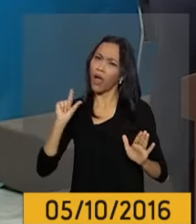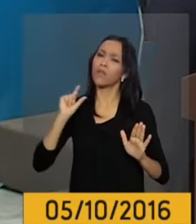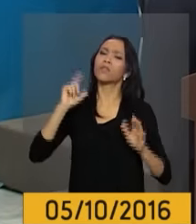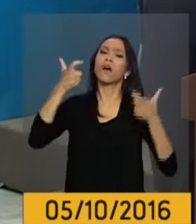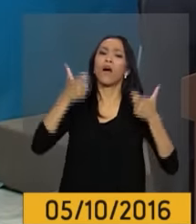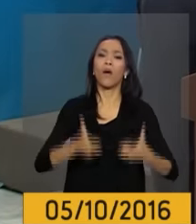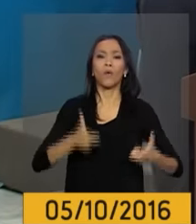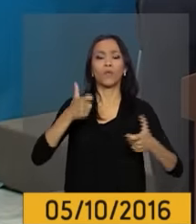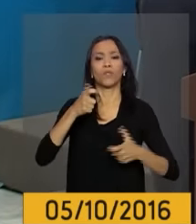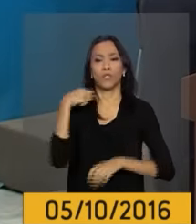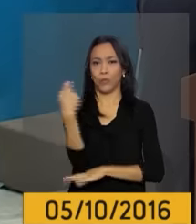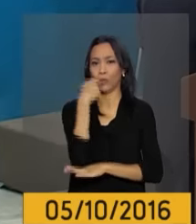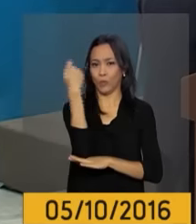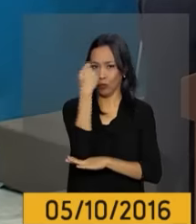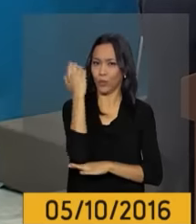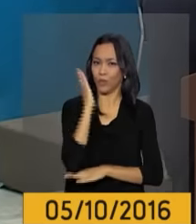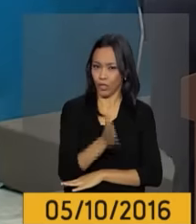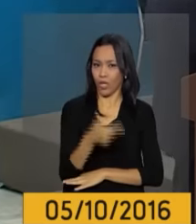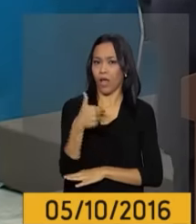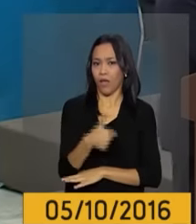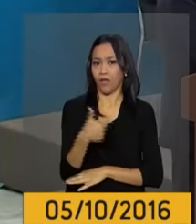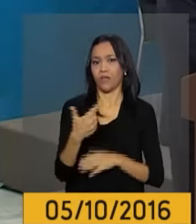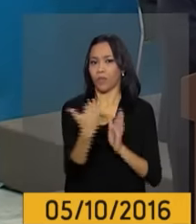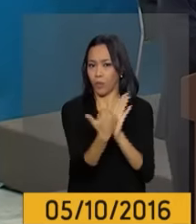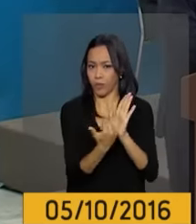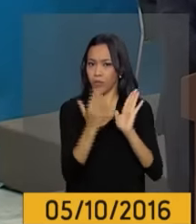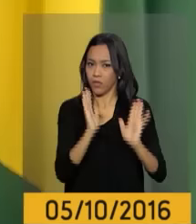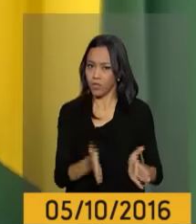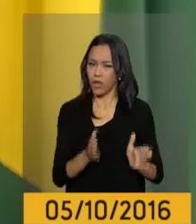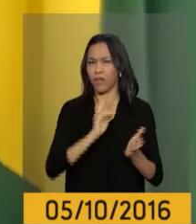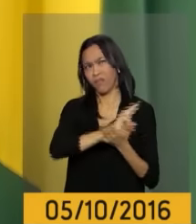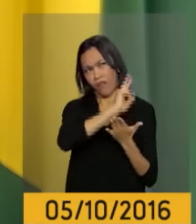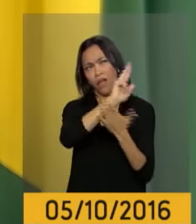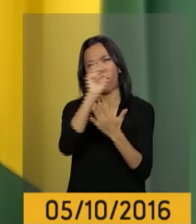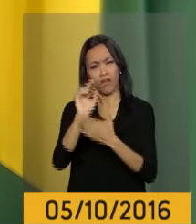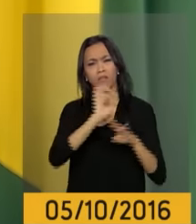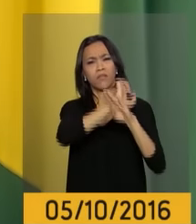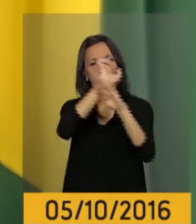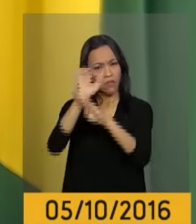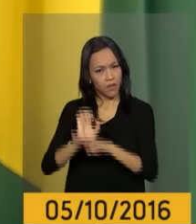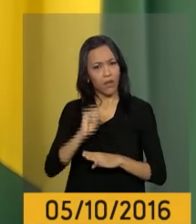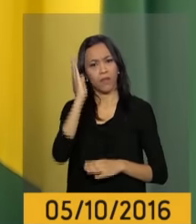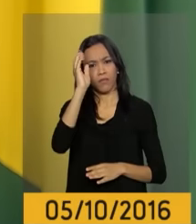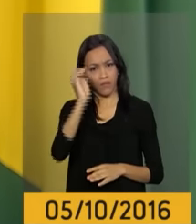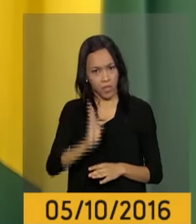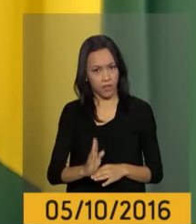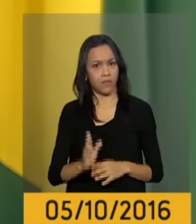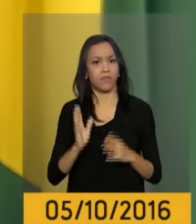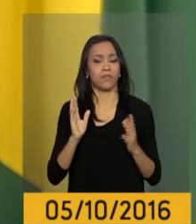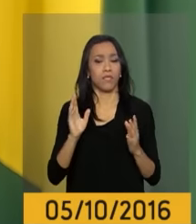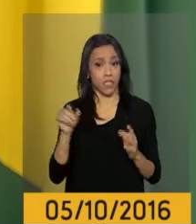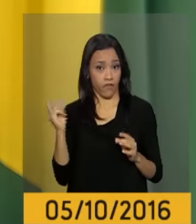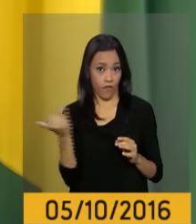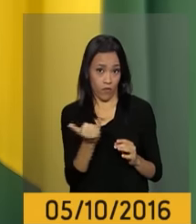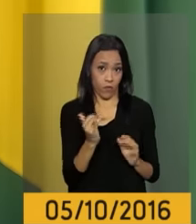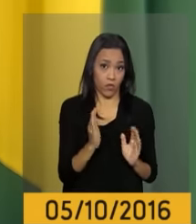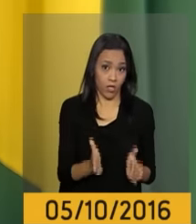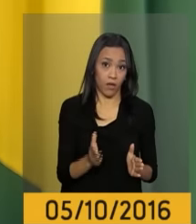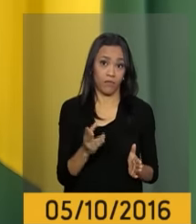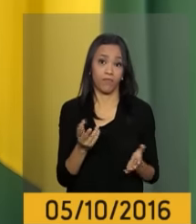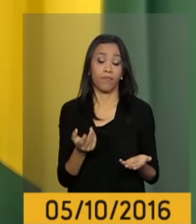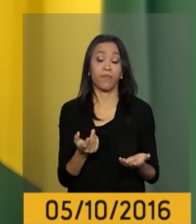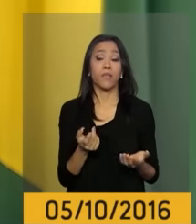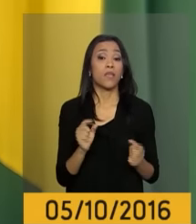Sul, quando ela era secretária, e já em vários estados brasileiros, como salientou, está se verificando o programa. O